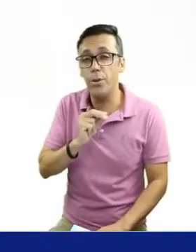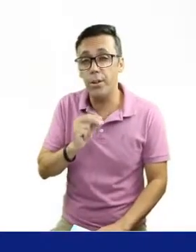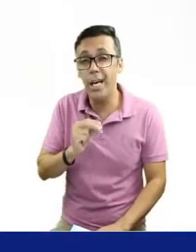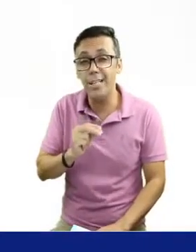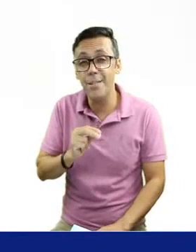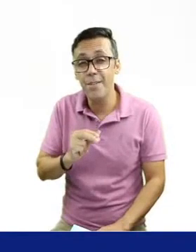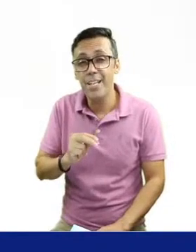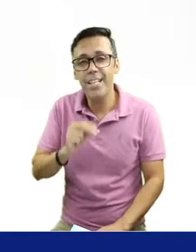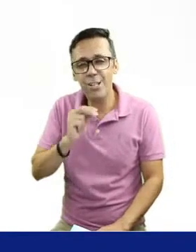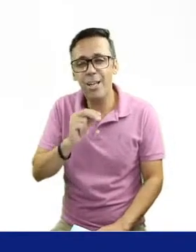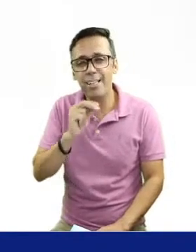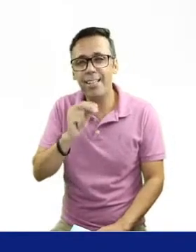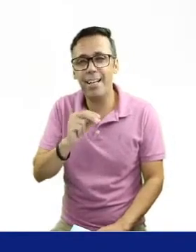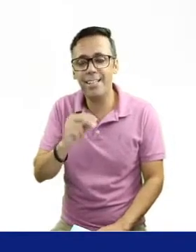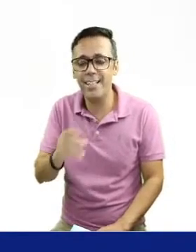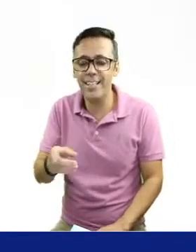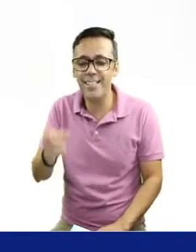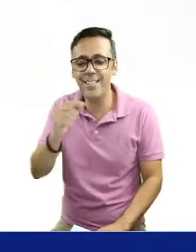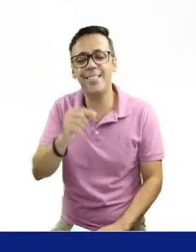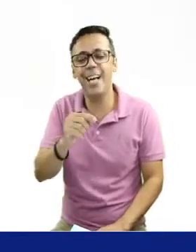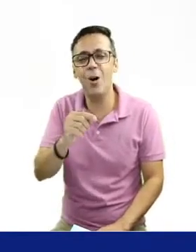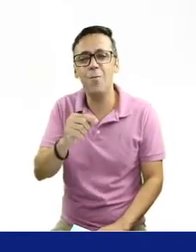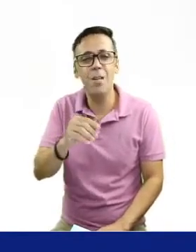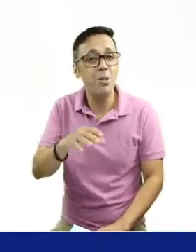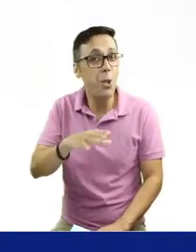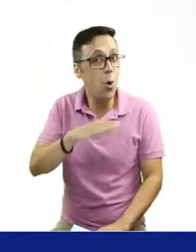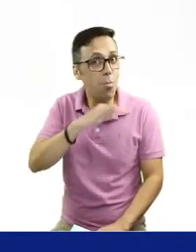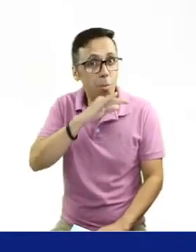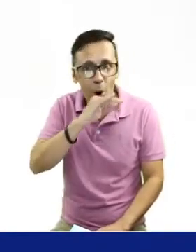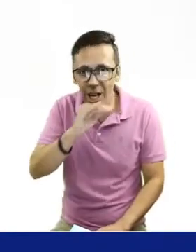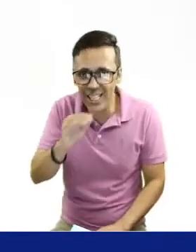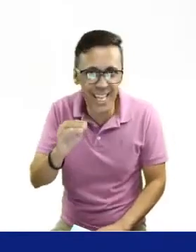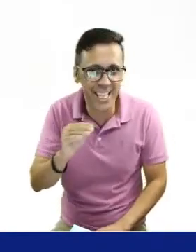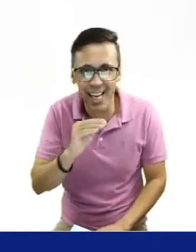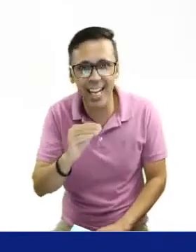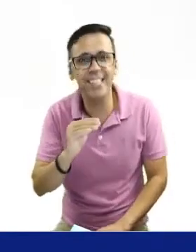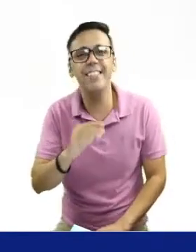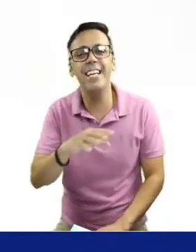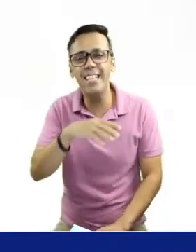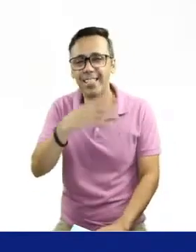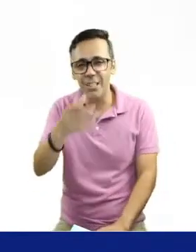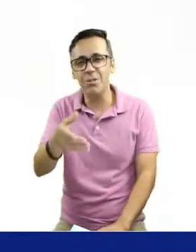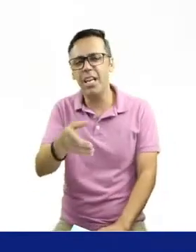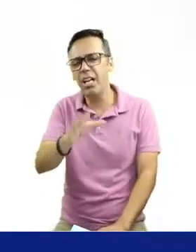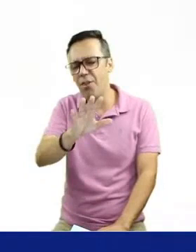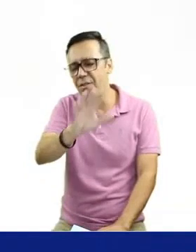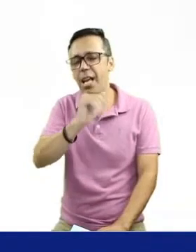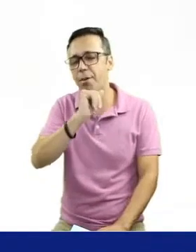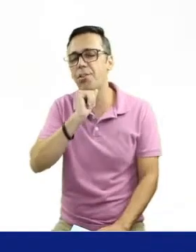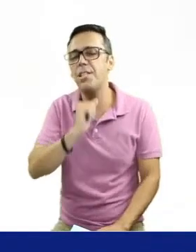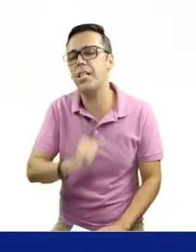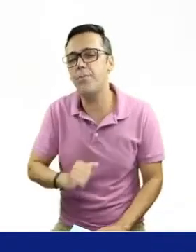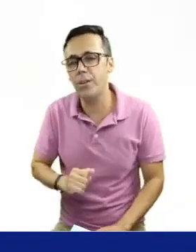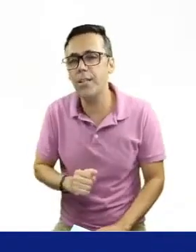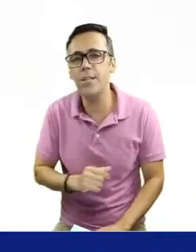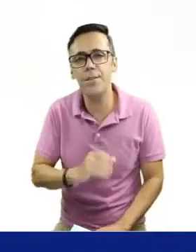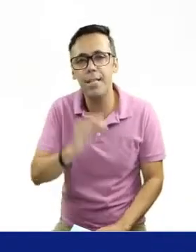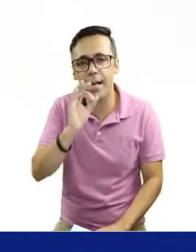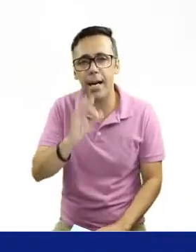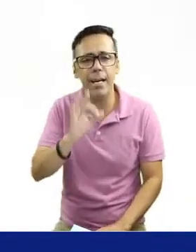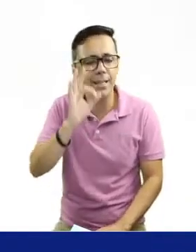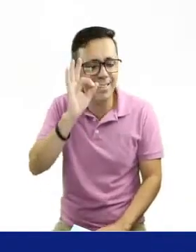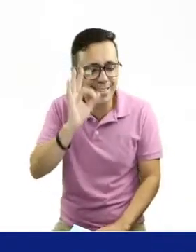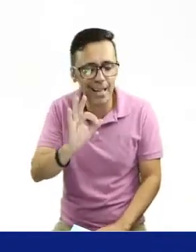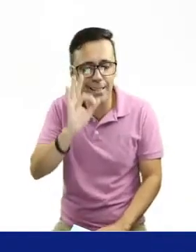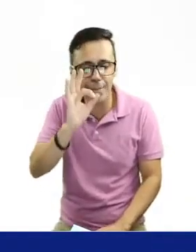eu vou falar um pouquinho de português que essa essa esse edital de um mole danado na edição dele e vou falar para você daqui a